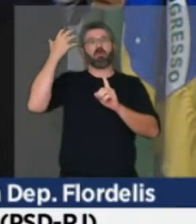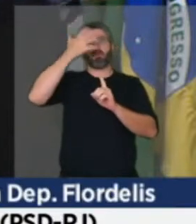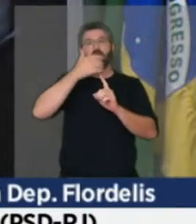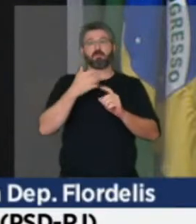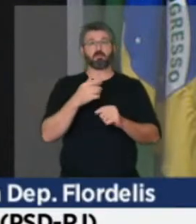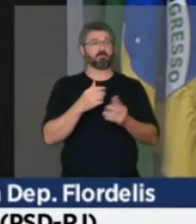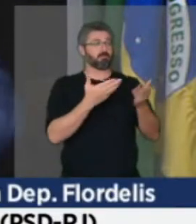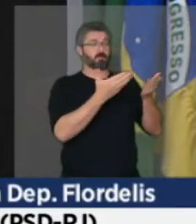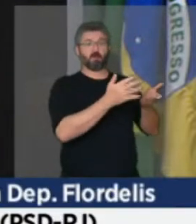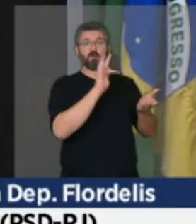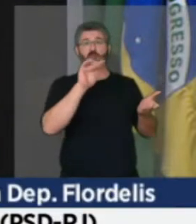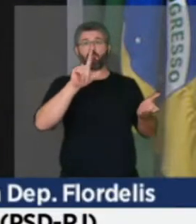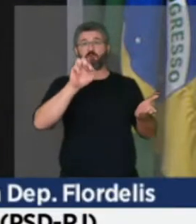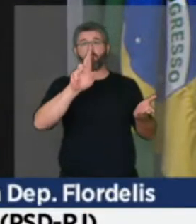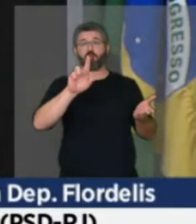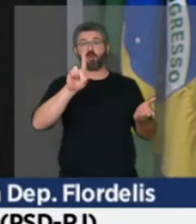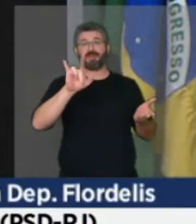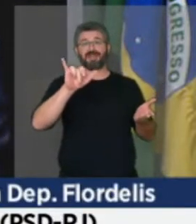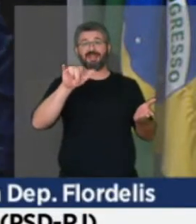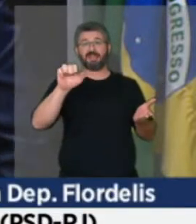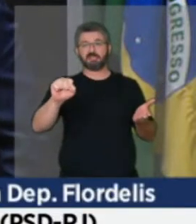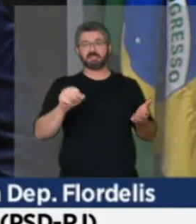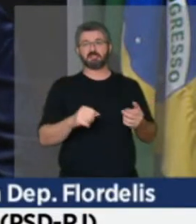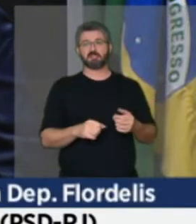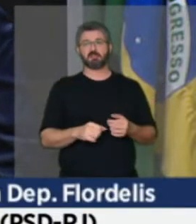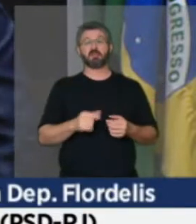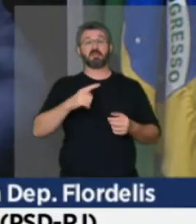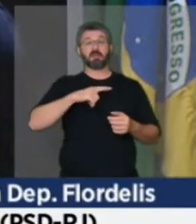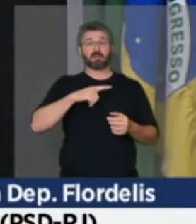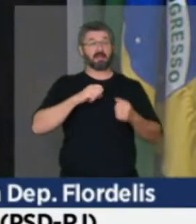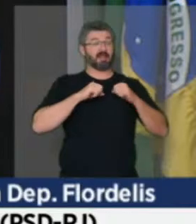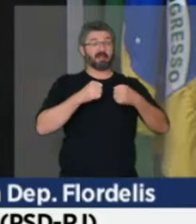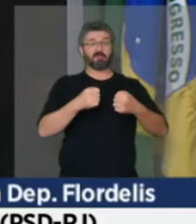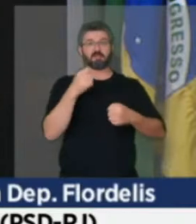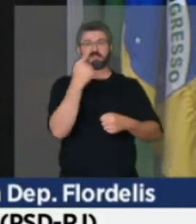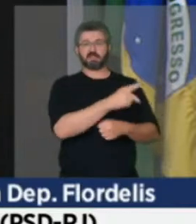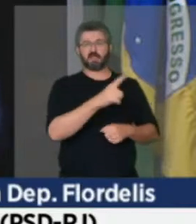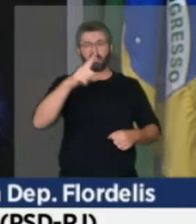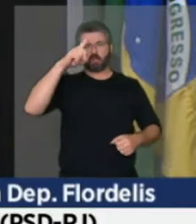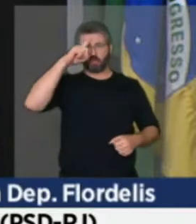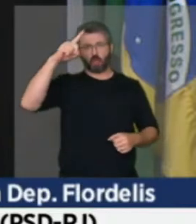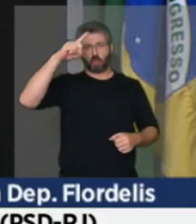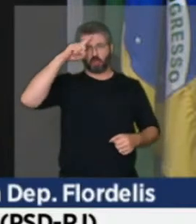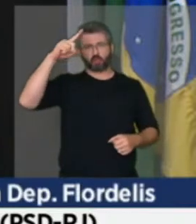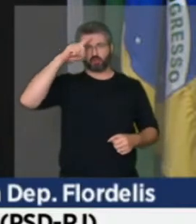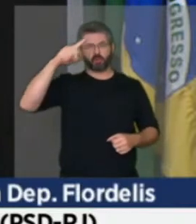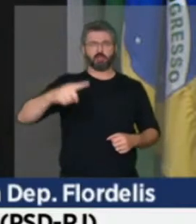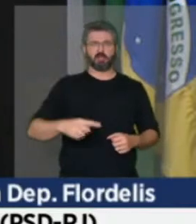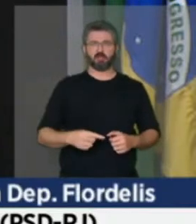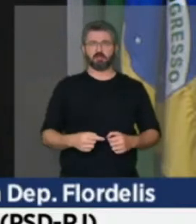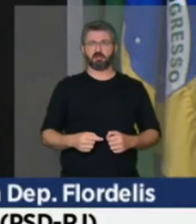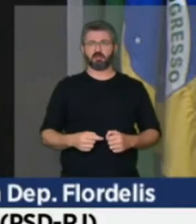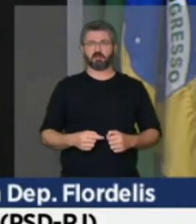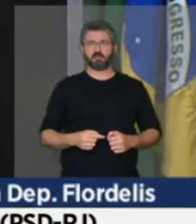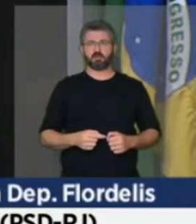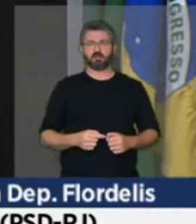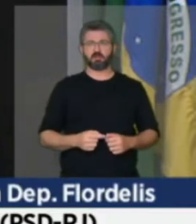de Lis tem ouvido da sua defesa, dia após dia,